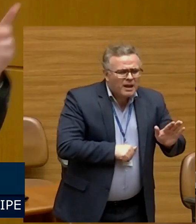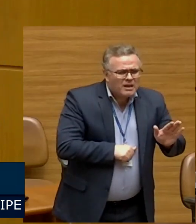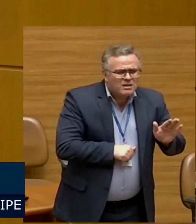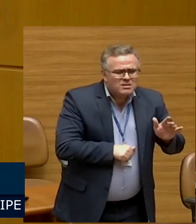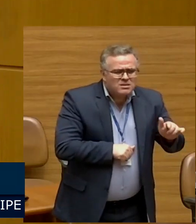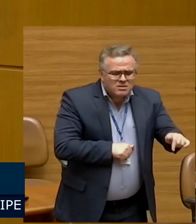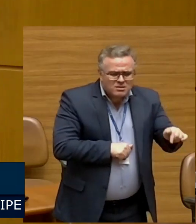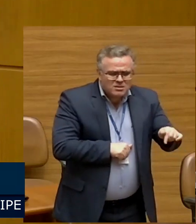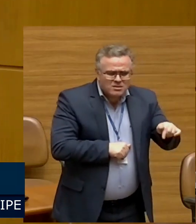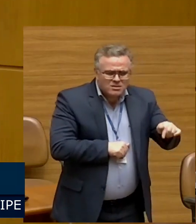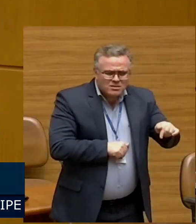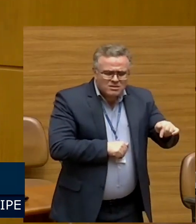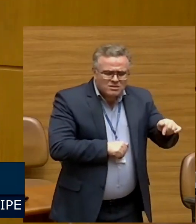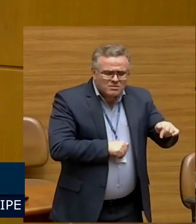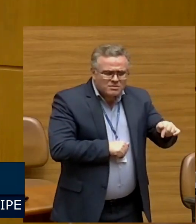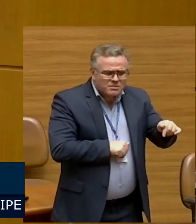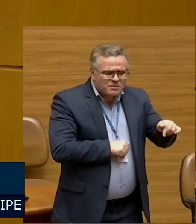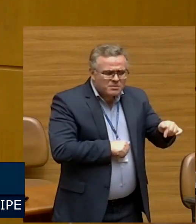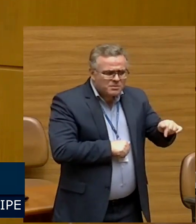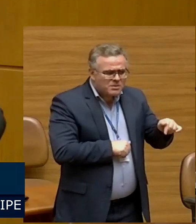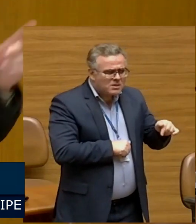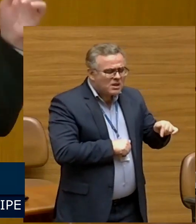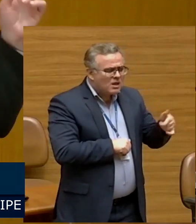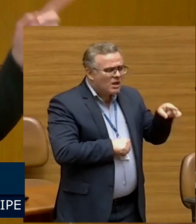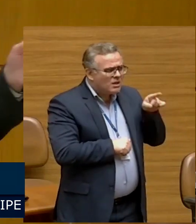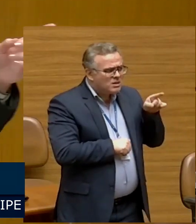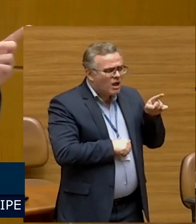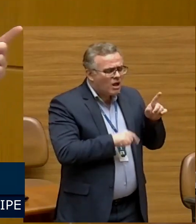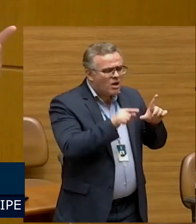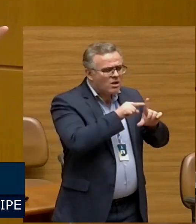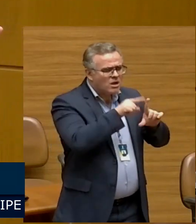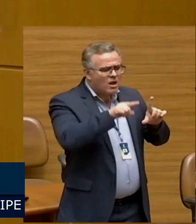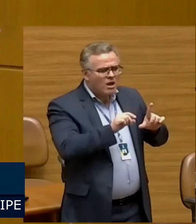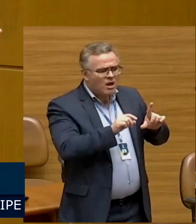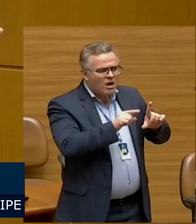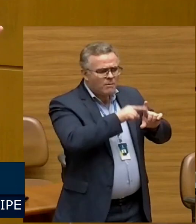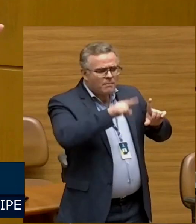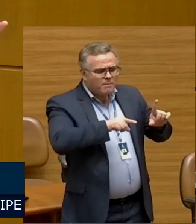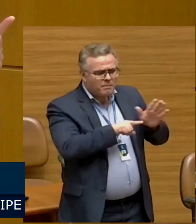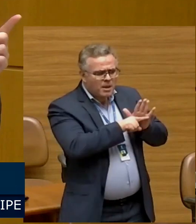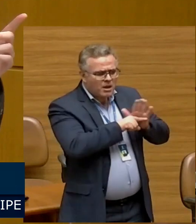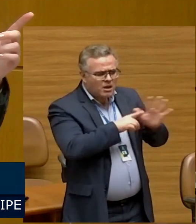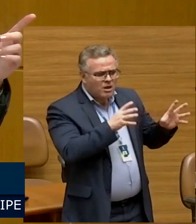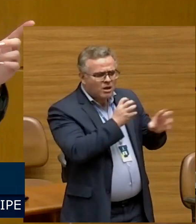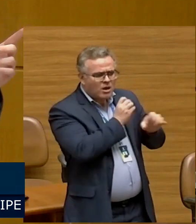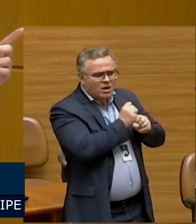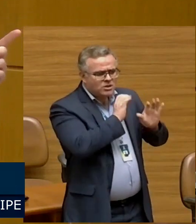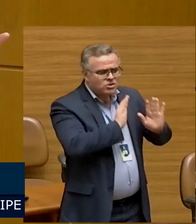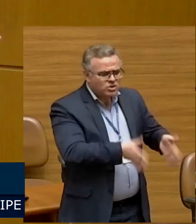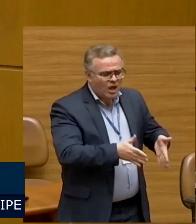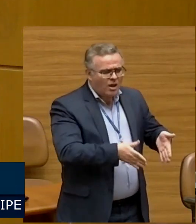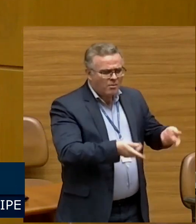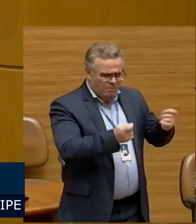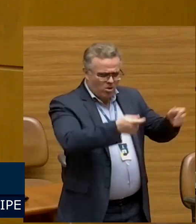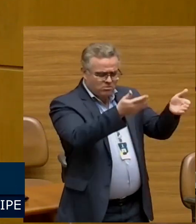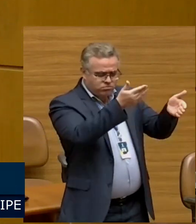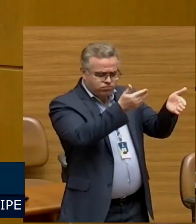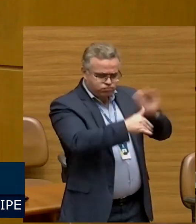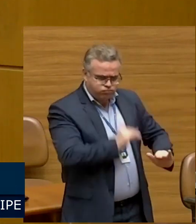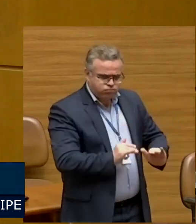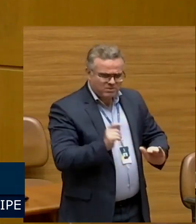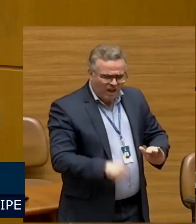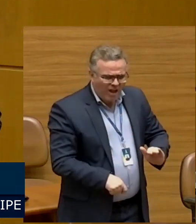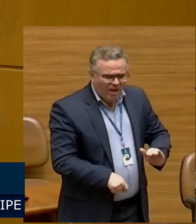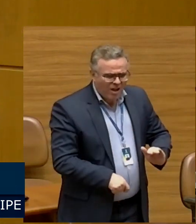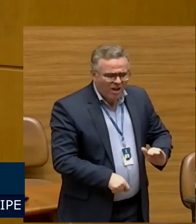temos quase, que esse dado do IBGE é extremamente enviesado, não podemos regredir em 10 anos a